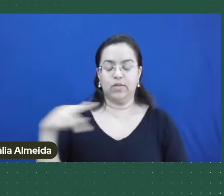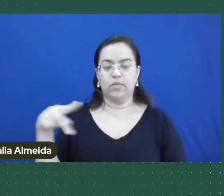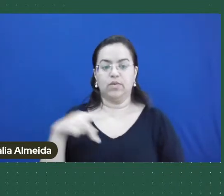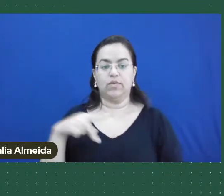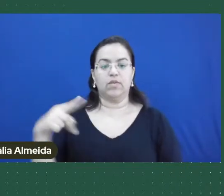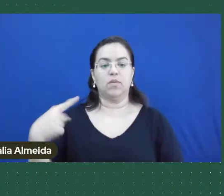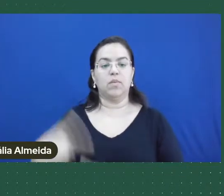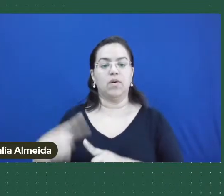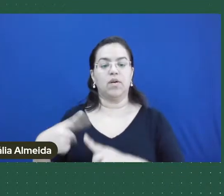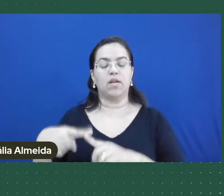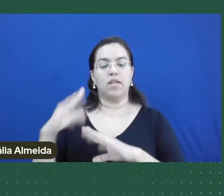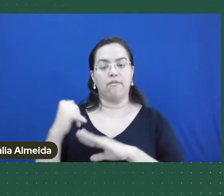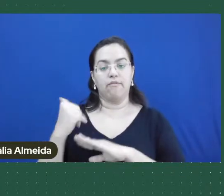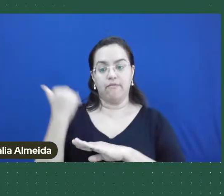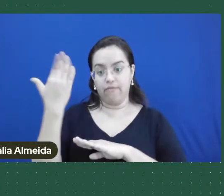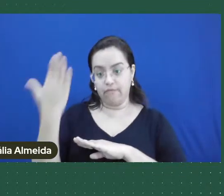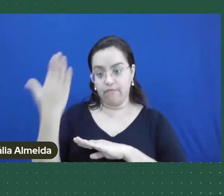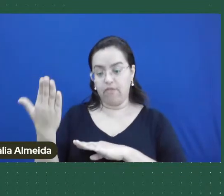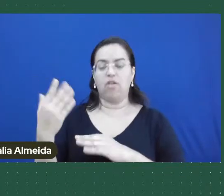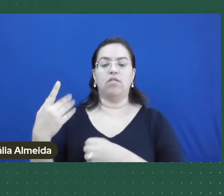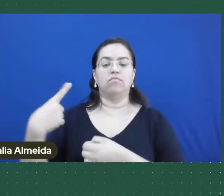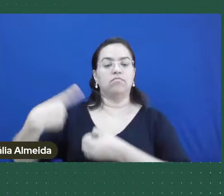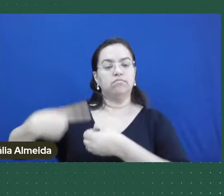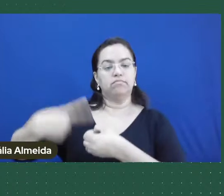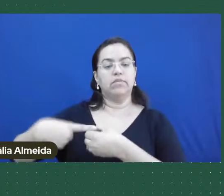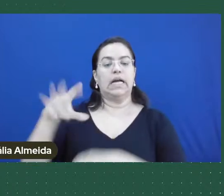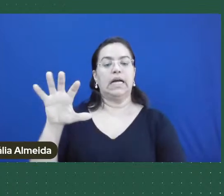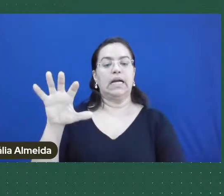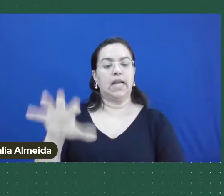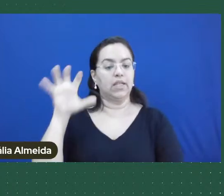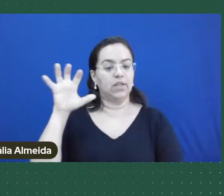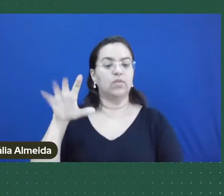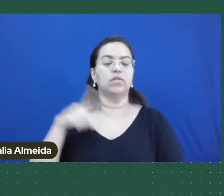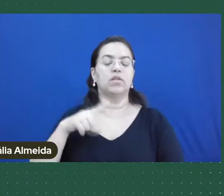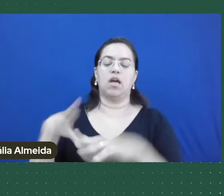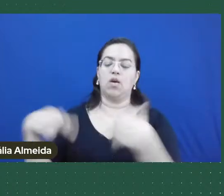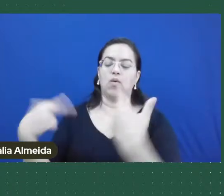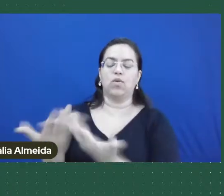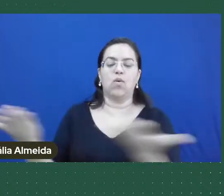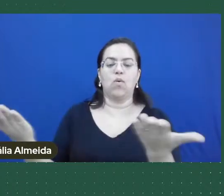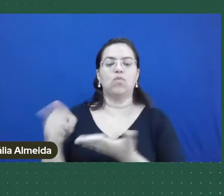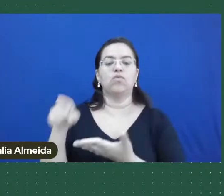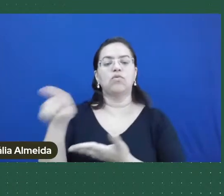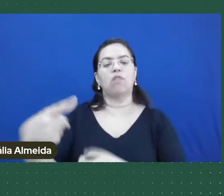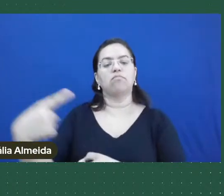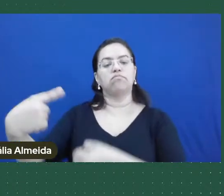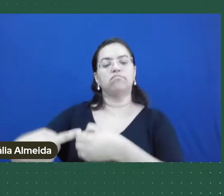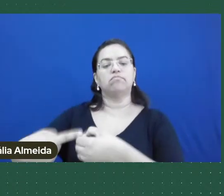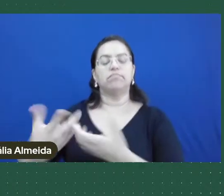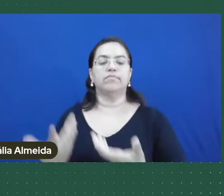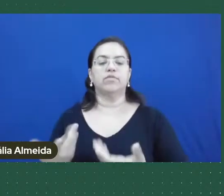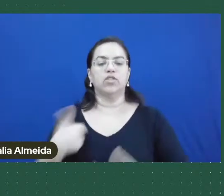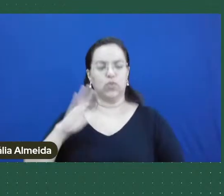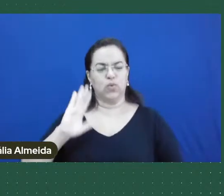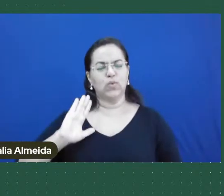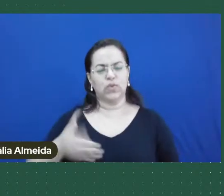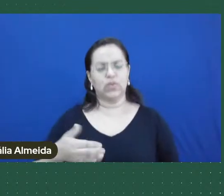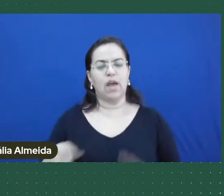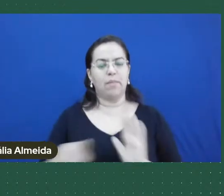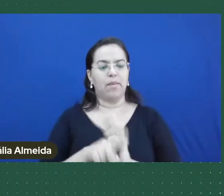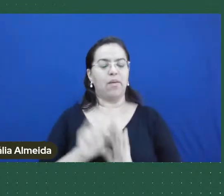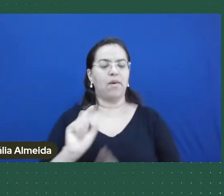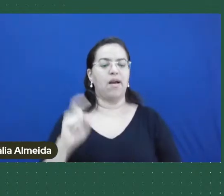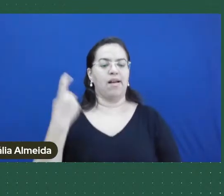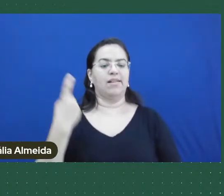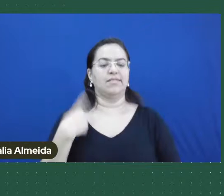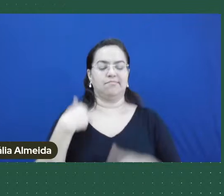externo, está em Crateús, foi hoje lá uma reunião em Crateús. E eu já fui membro da CEPAD, com muita